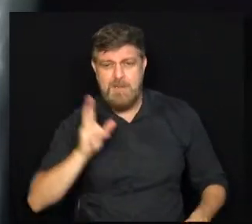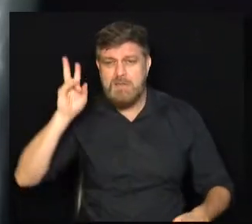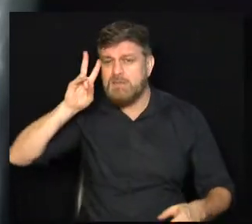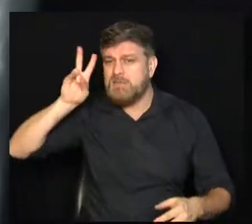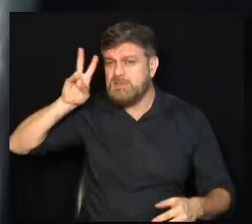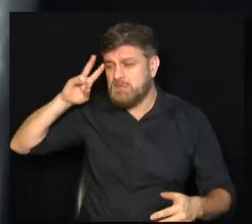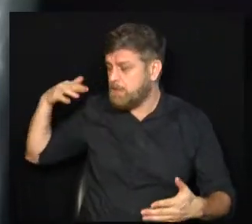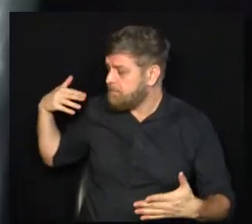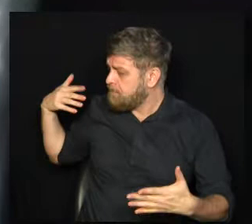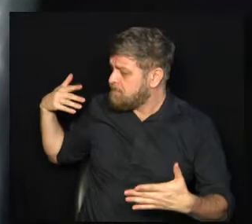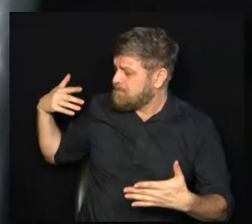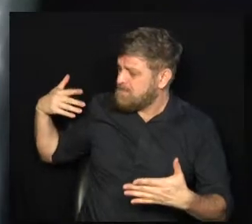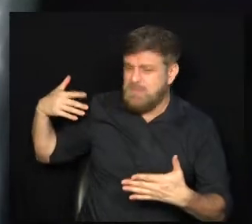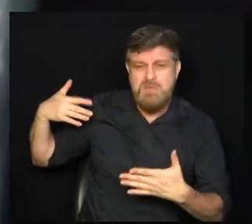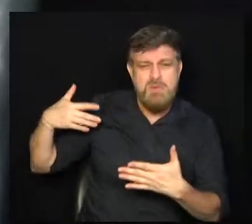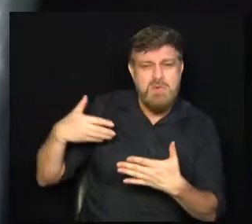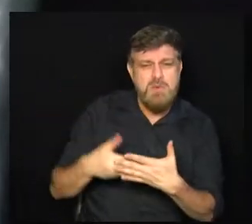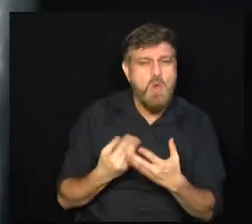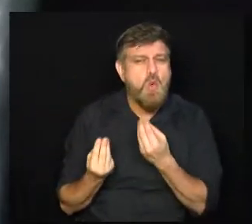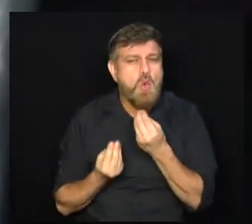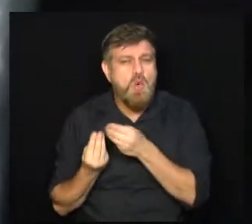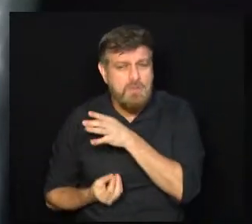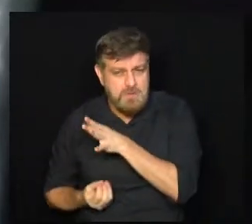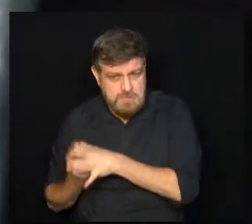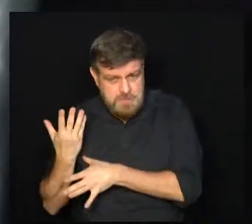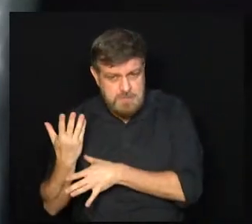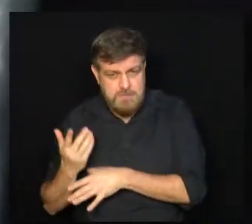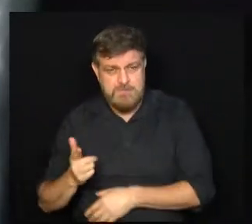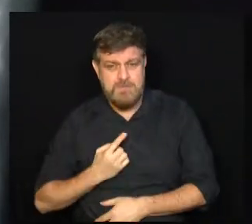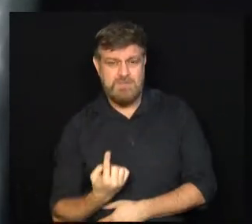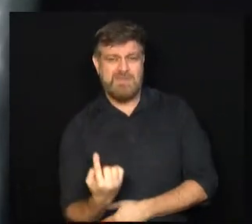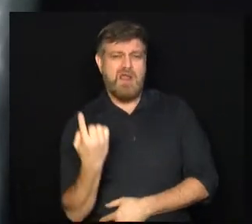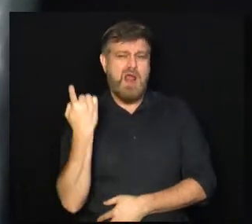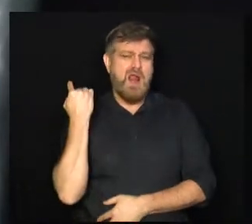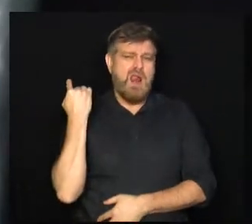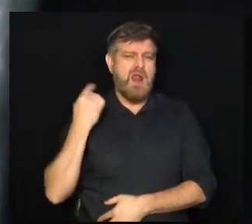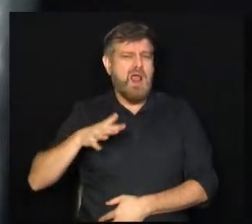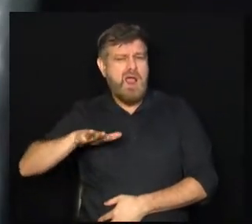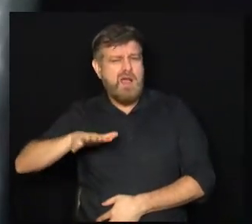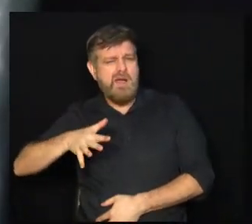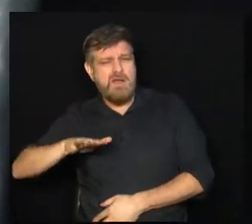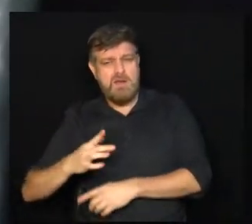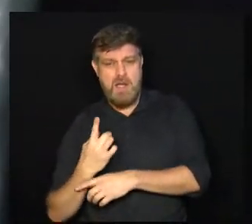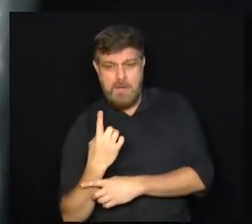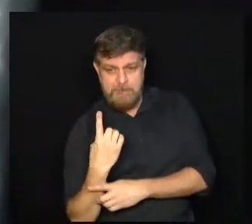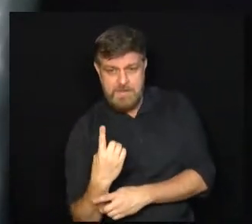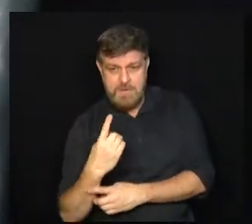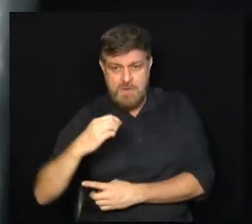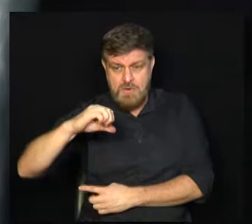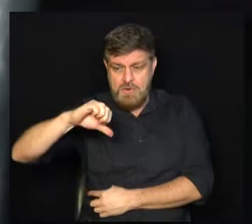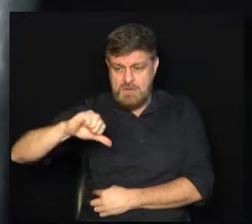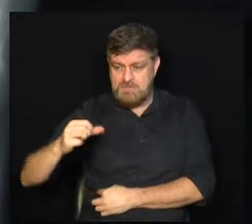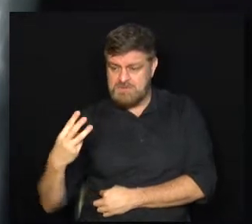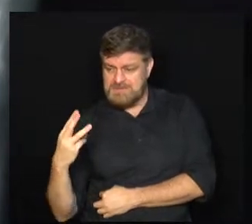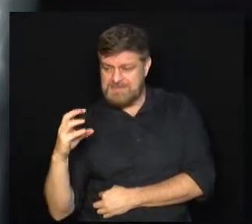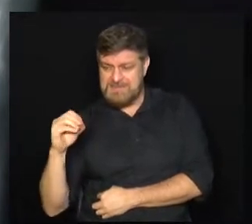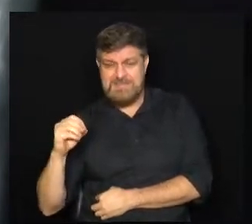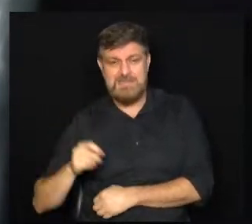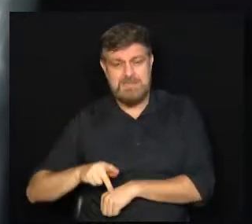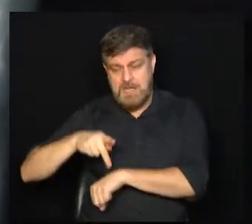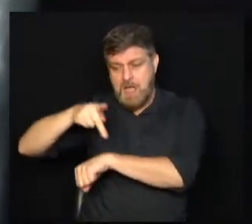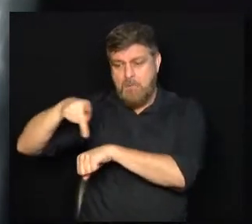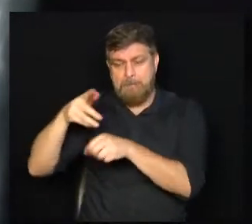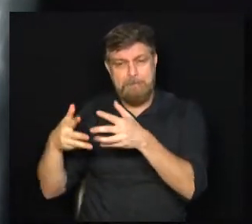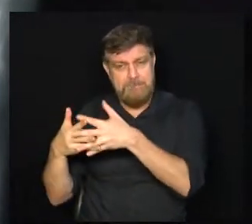historicamente do início de tudo isso. Então a gente vai lá para a década de 1930, nos Estados